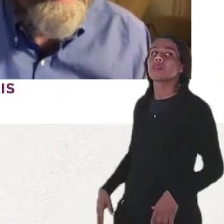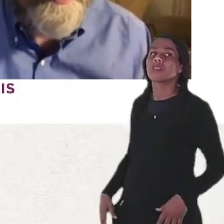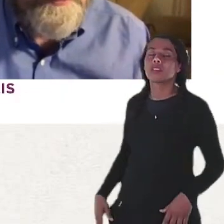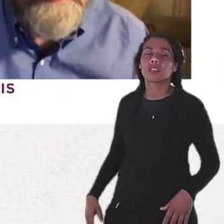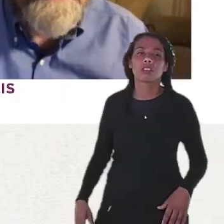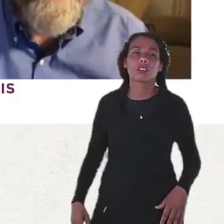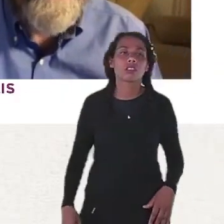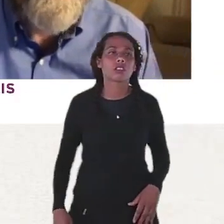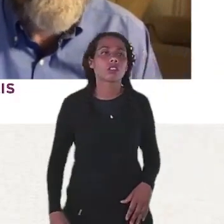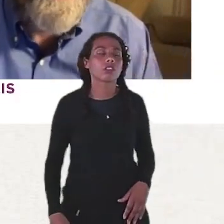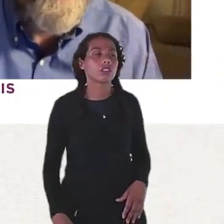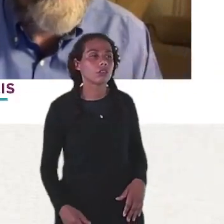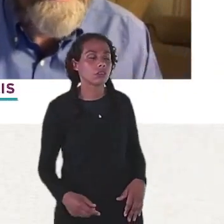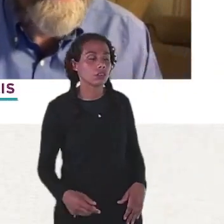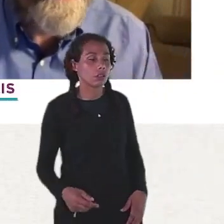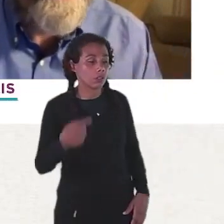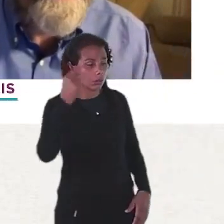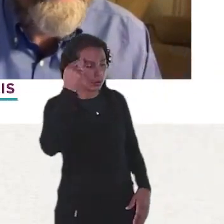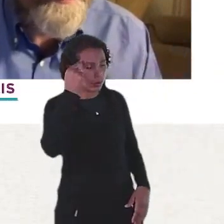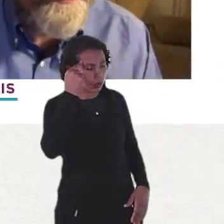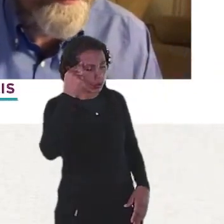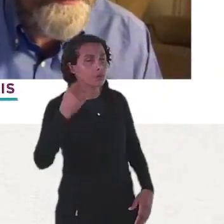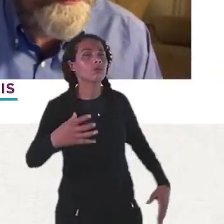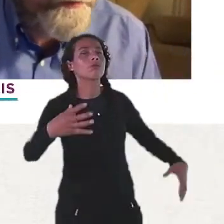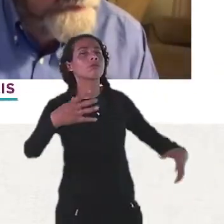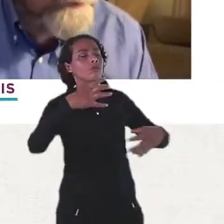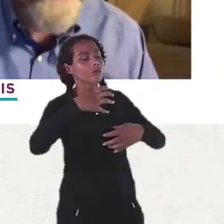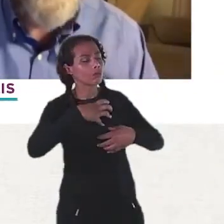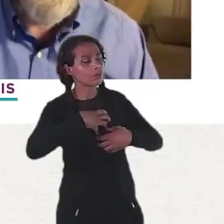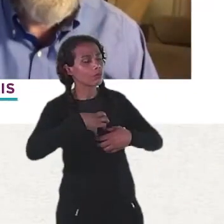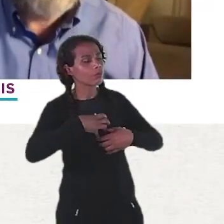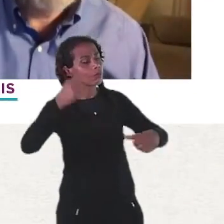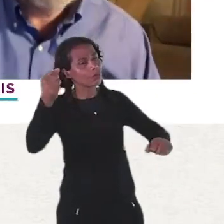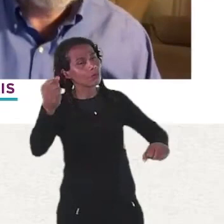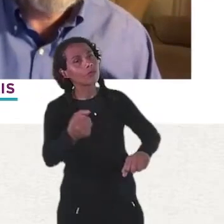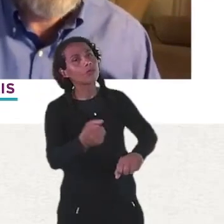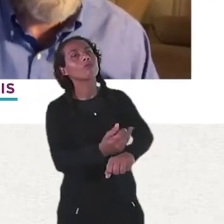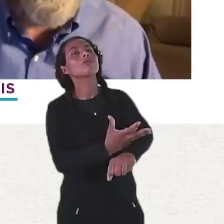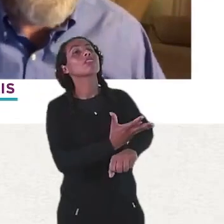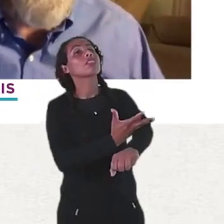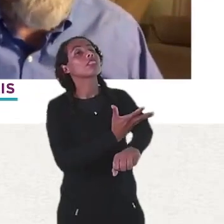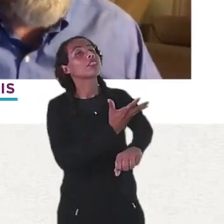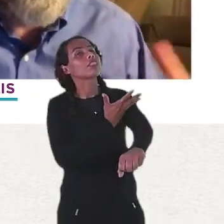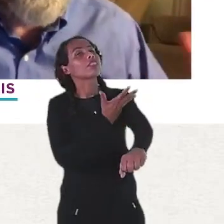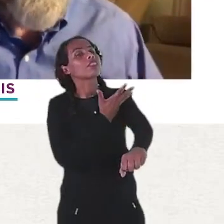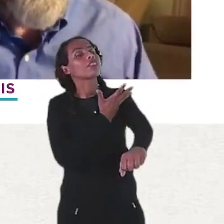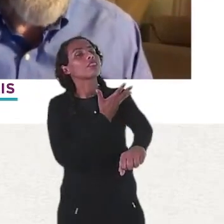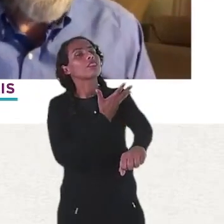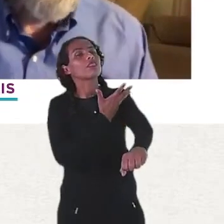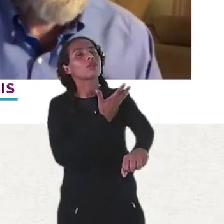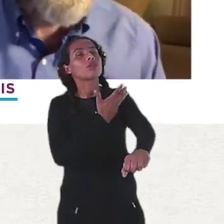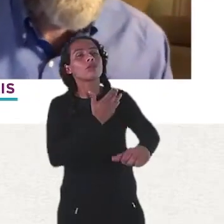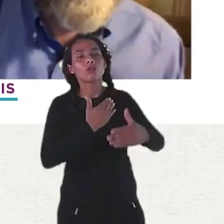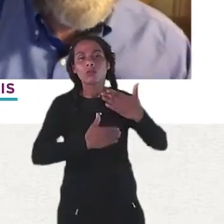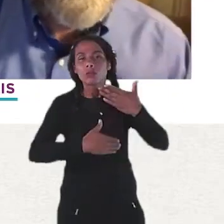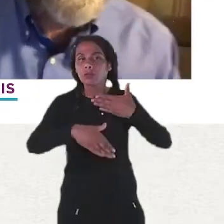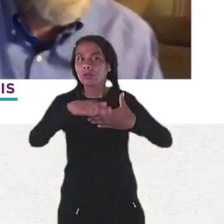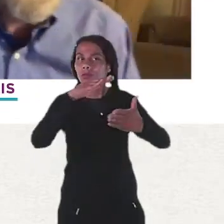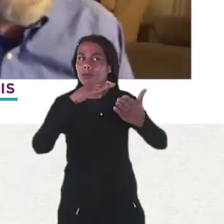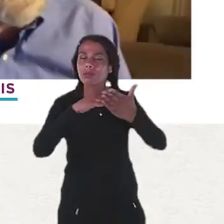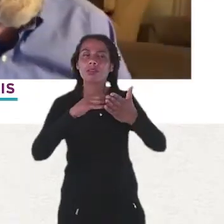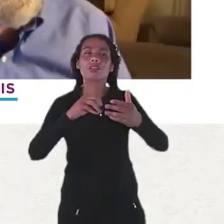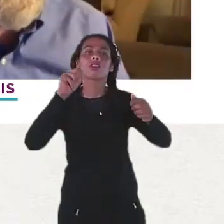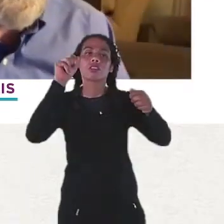As nossas memórias, os nossos sentimentos, as nossas emoções, tudo aquilo que a gente realmente, nossa intuição,